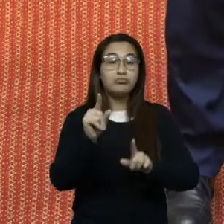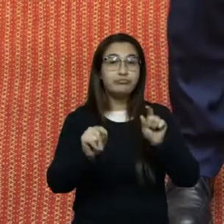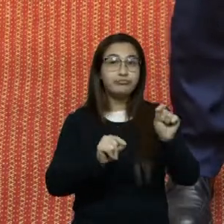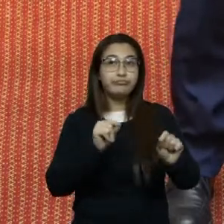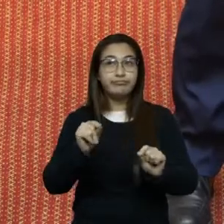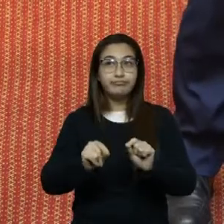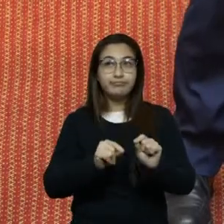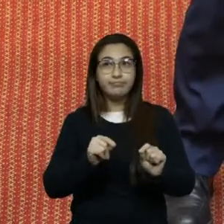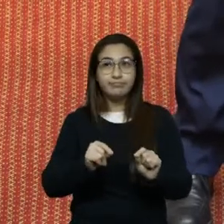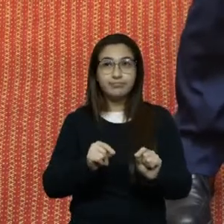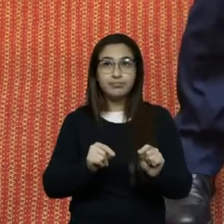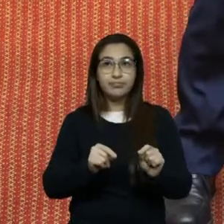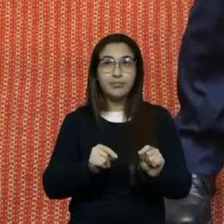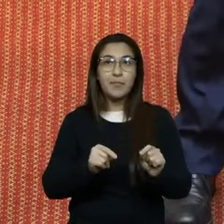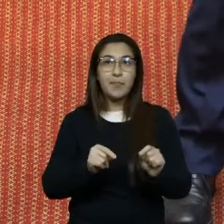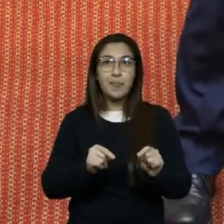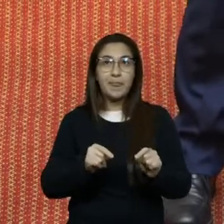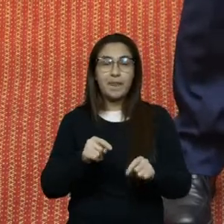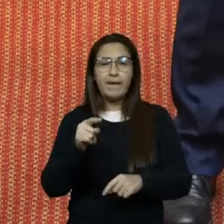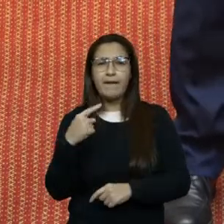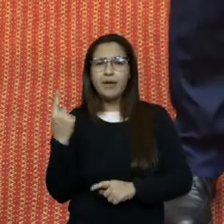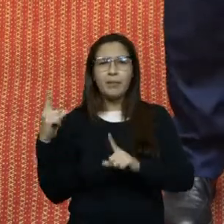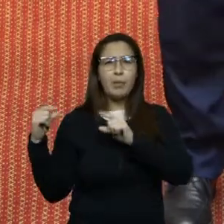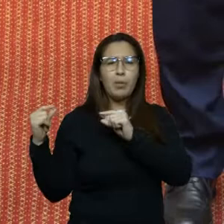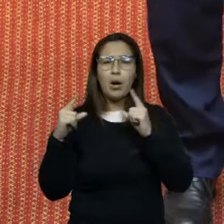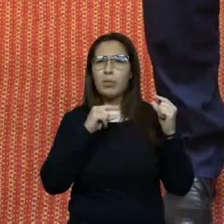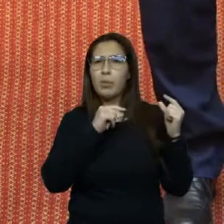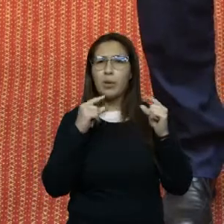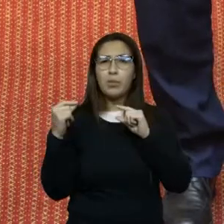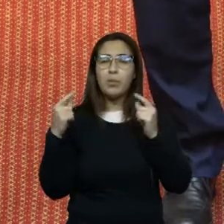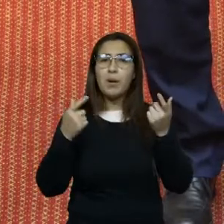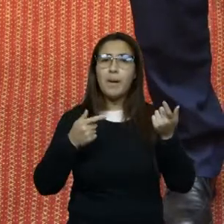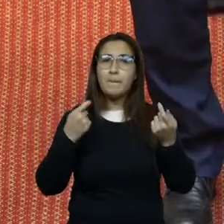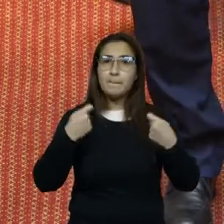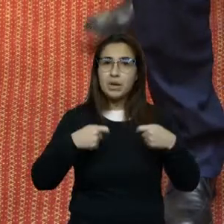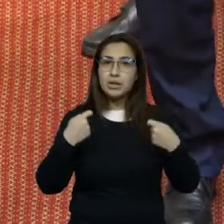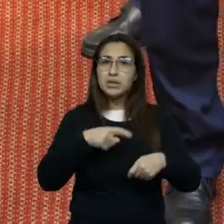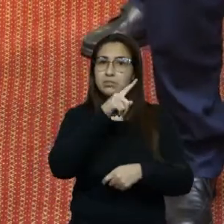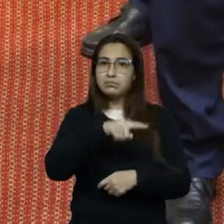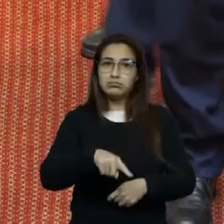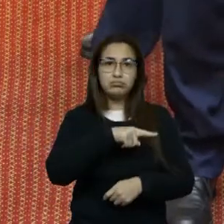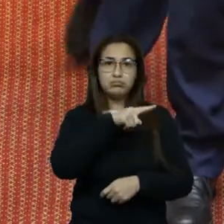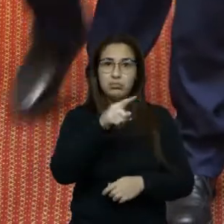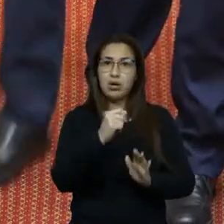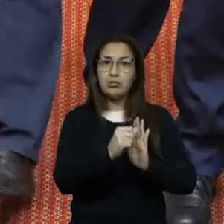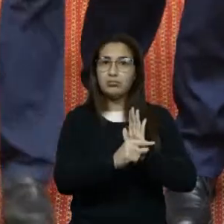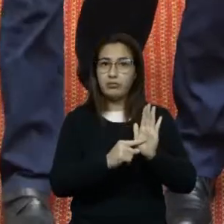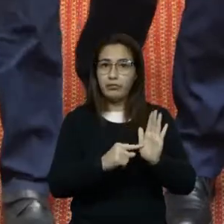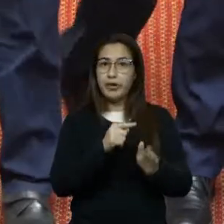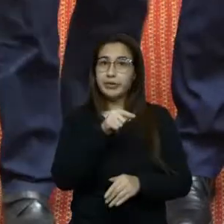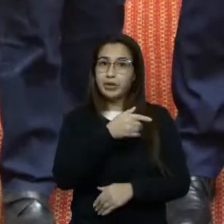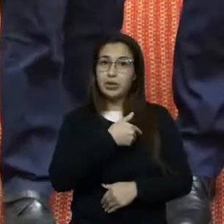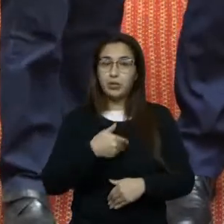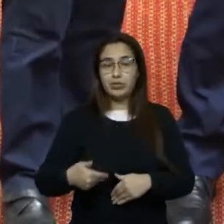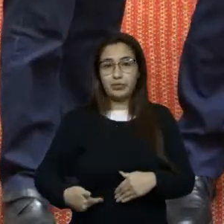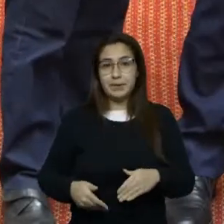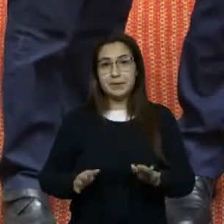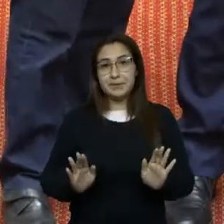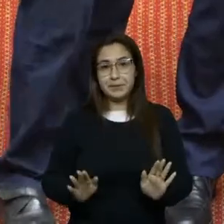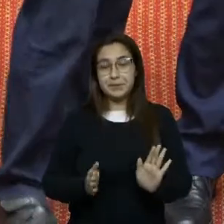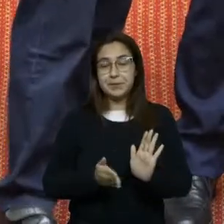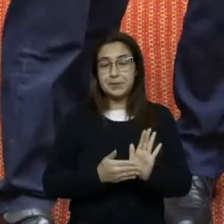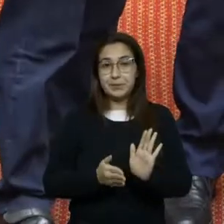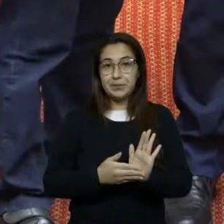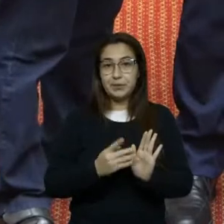a borbulhar aqui nós precisávamos então derrubar o veto do Governador vetou e da